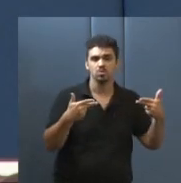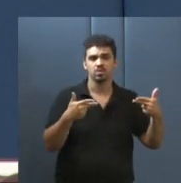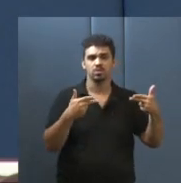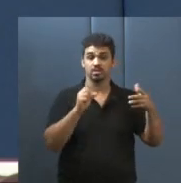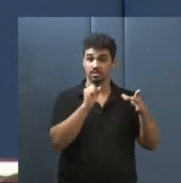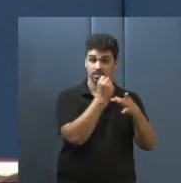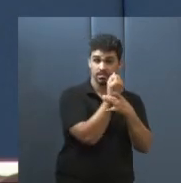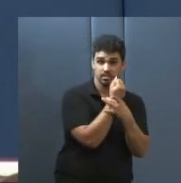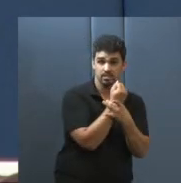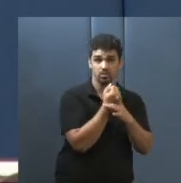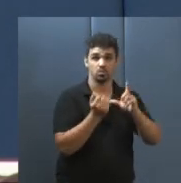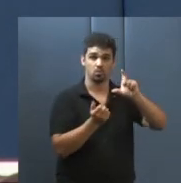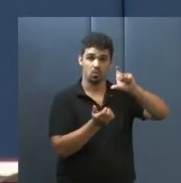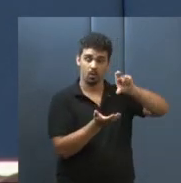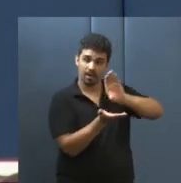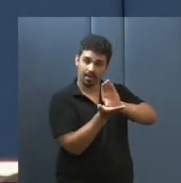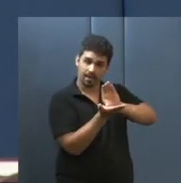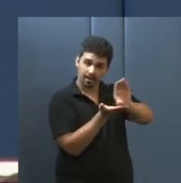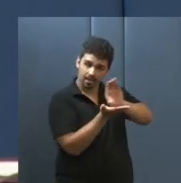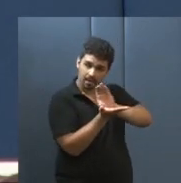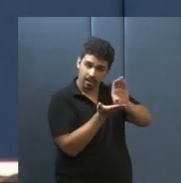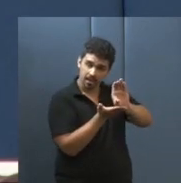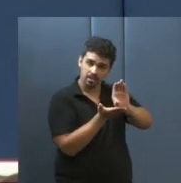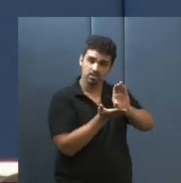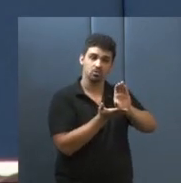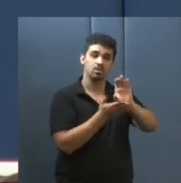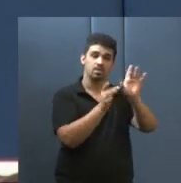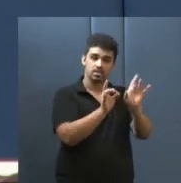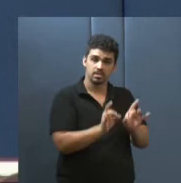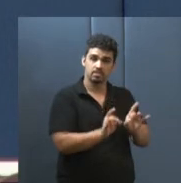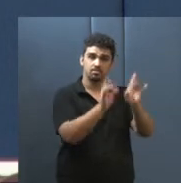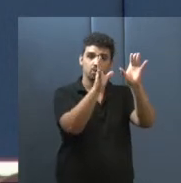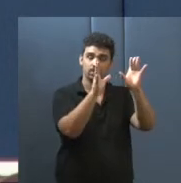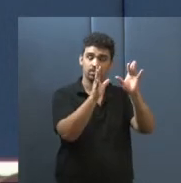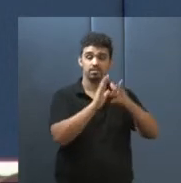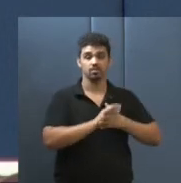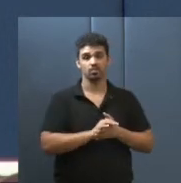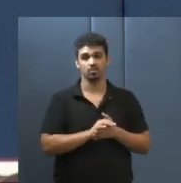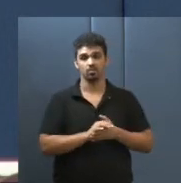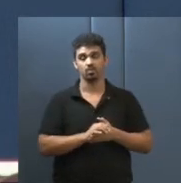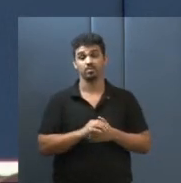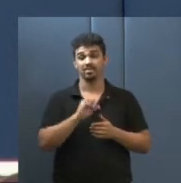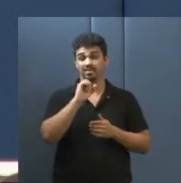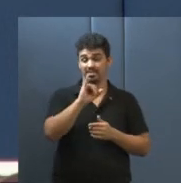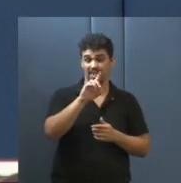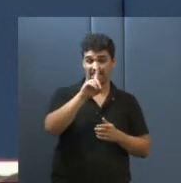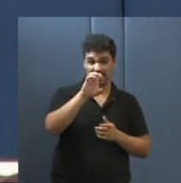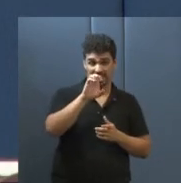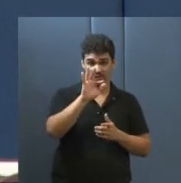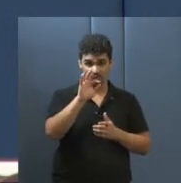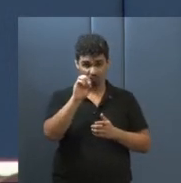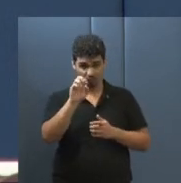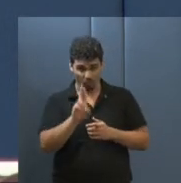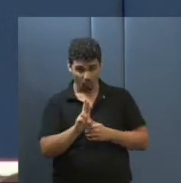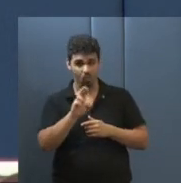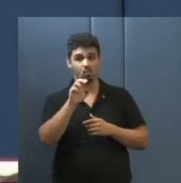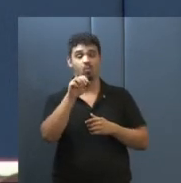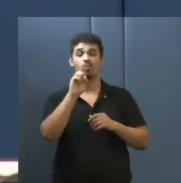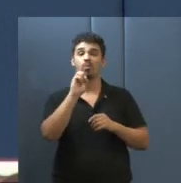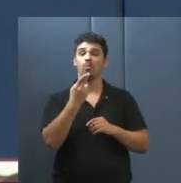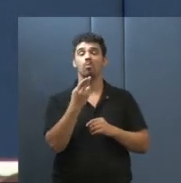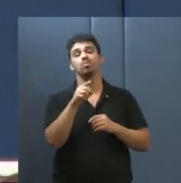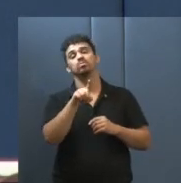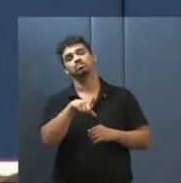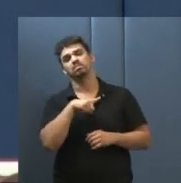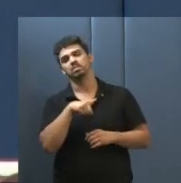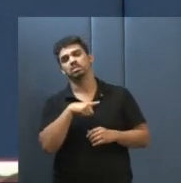seguro de crédito, a exportação que fará. E aí, em caso de default, ou sinistro, ou calote, enfim, você